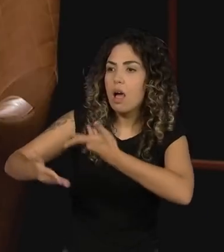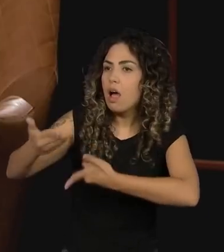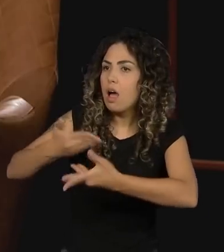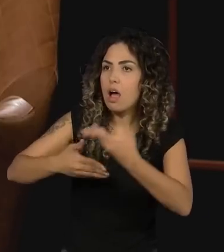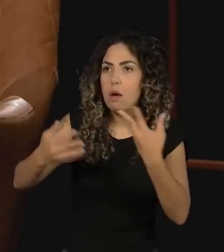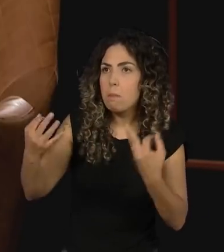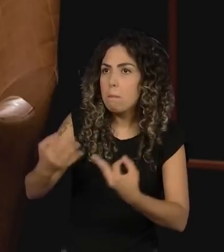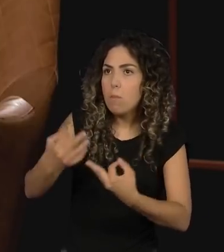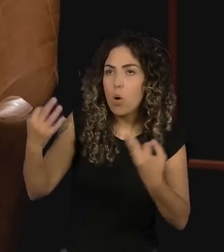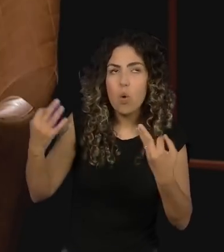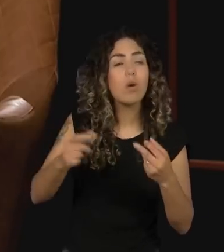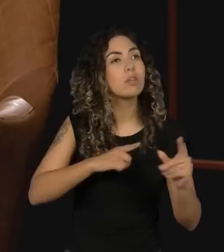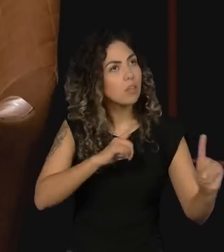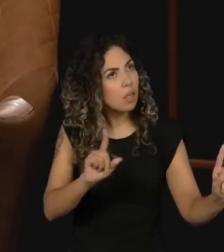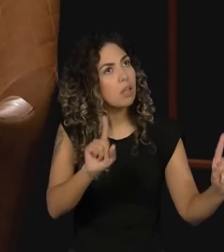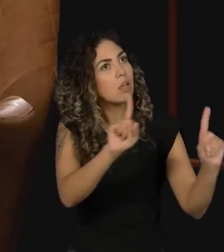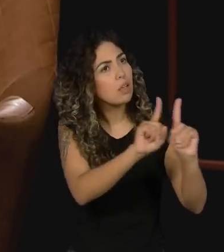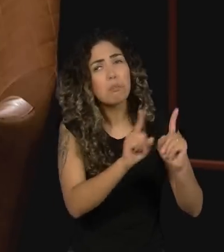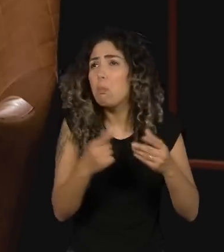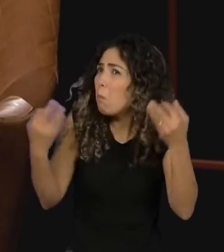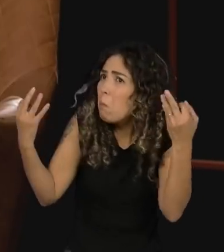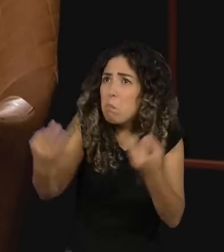Total.